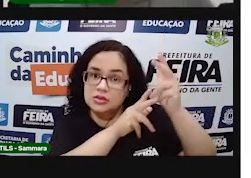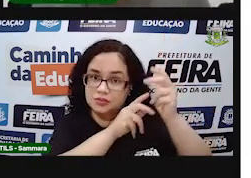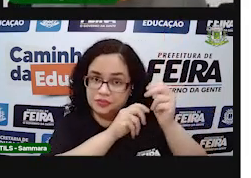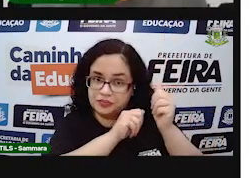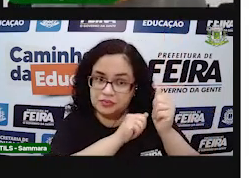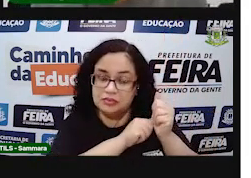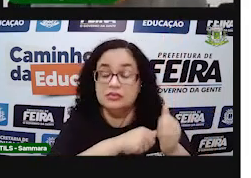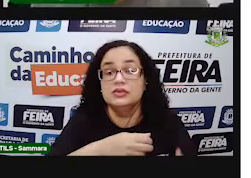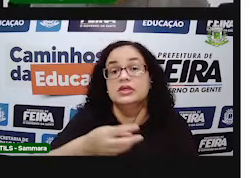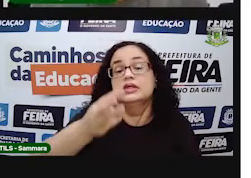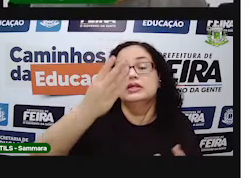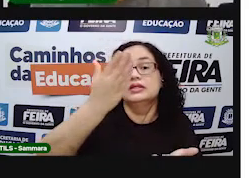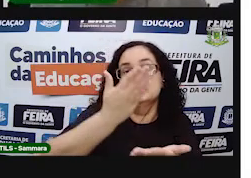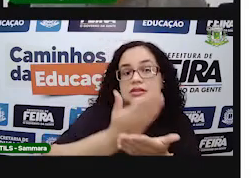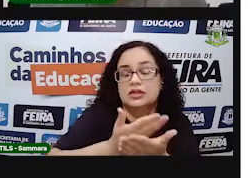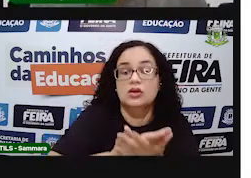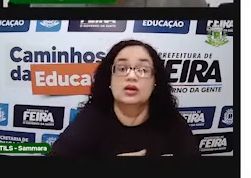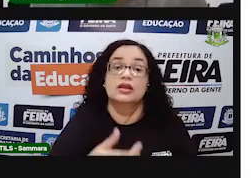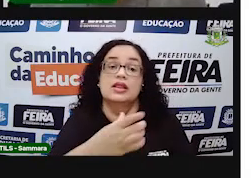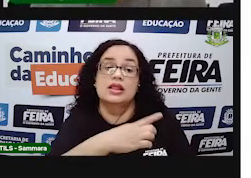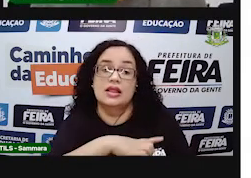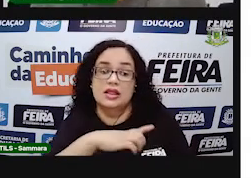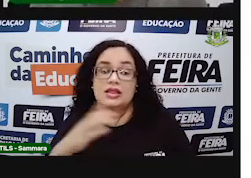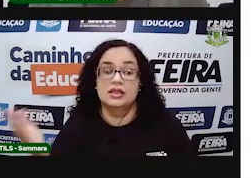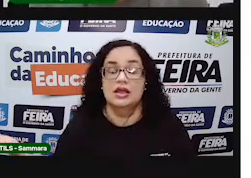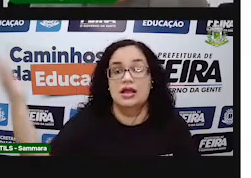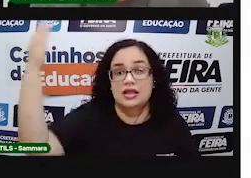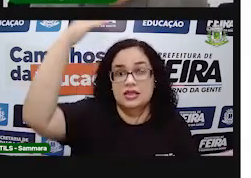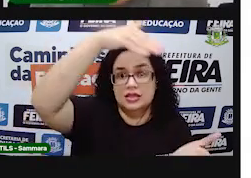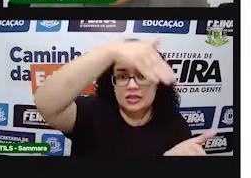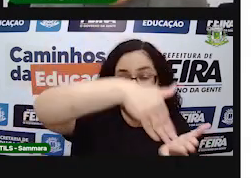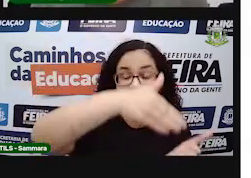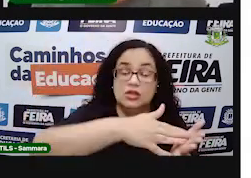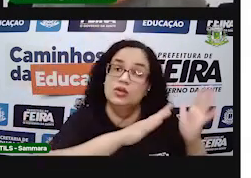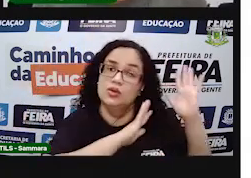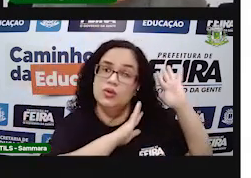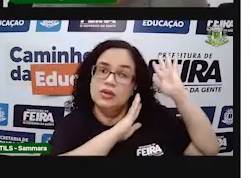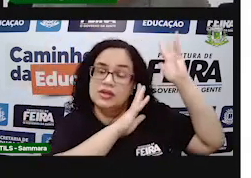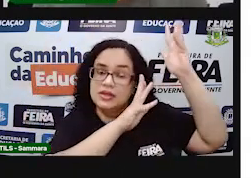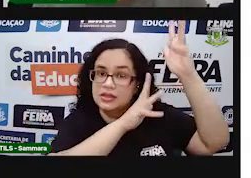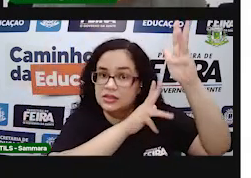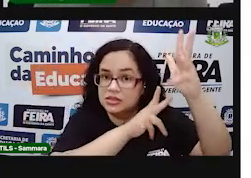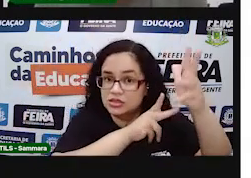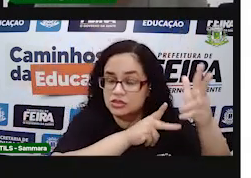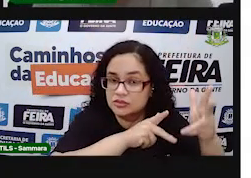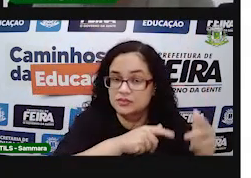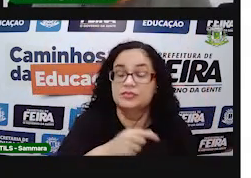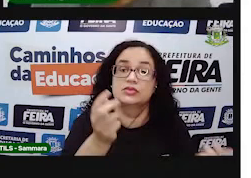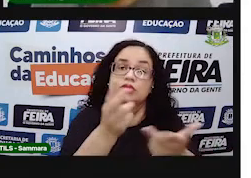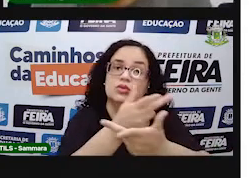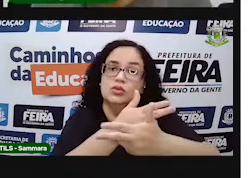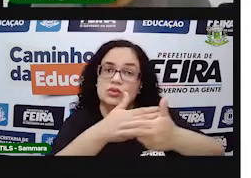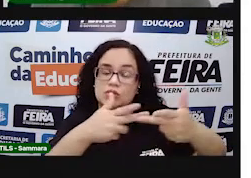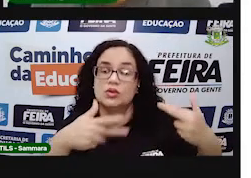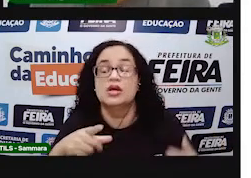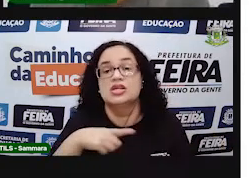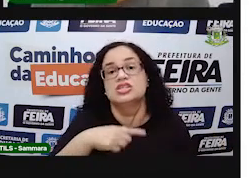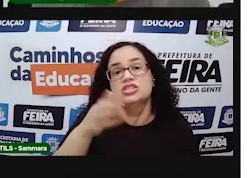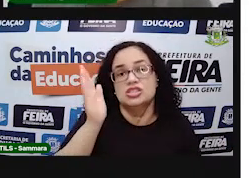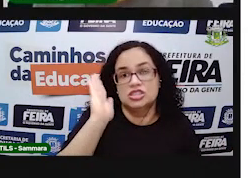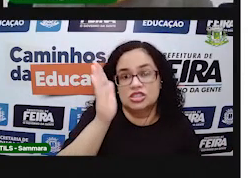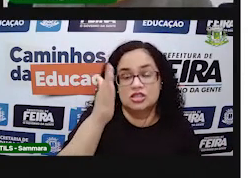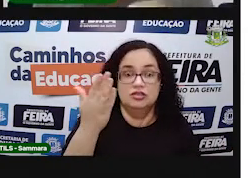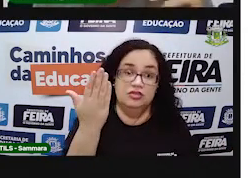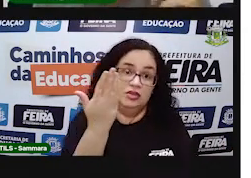revisão geral das aulas que a gente teve até aqui. Vai ser uma revisão, a gente vai rever coisas